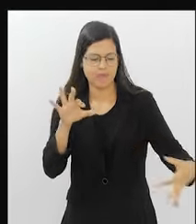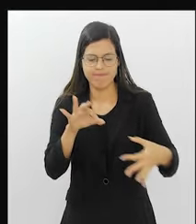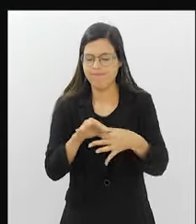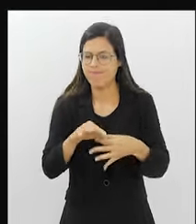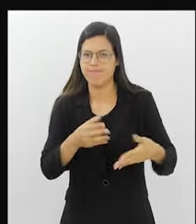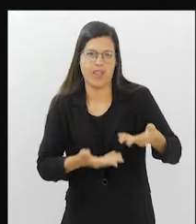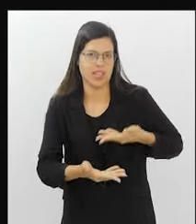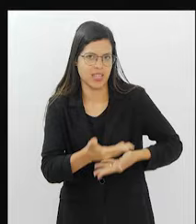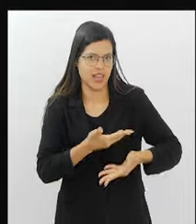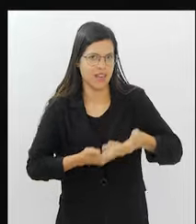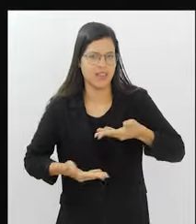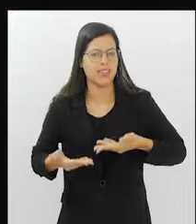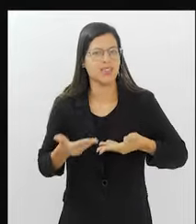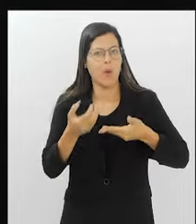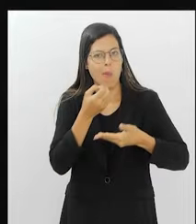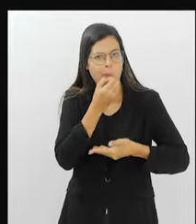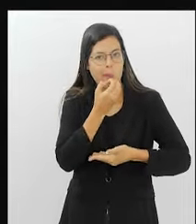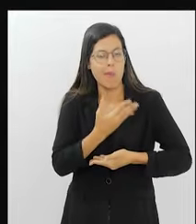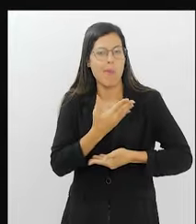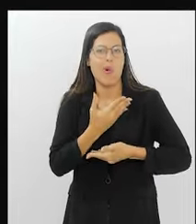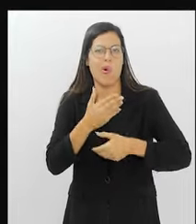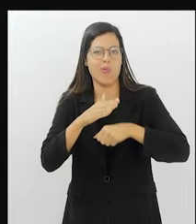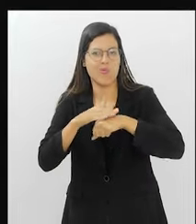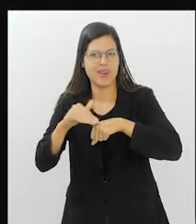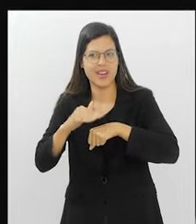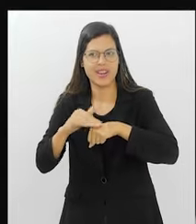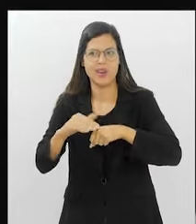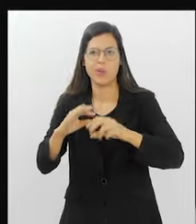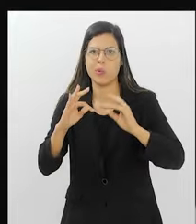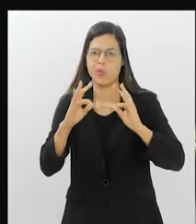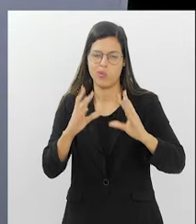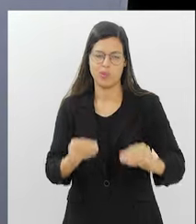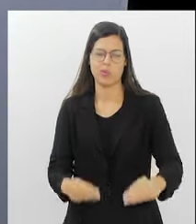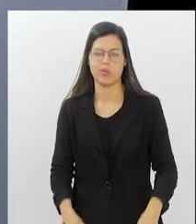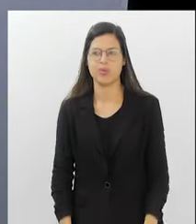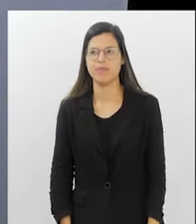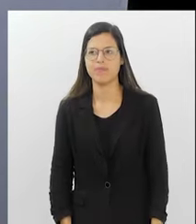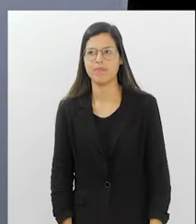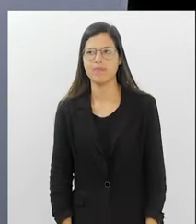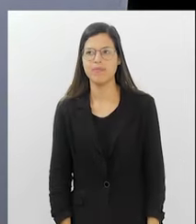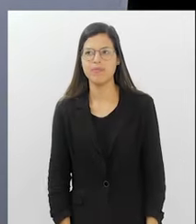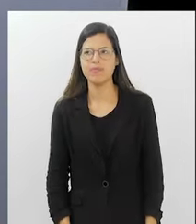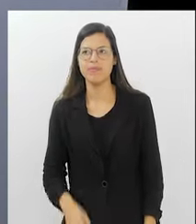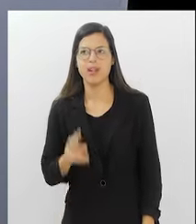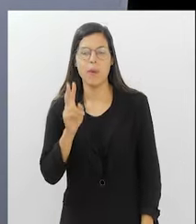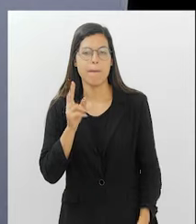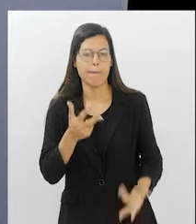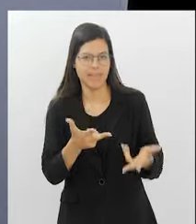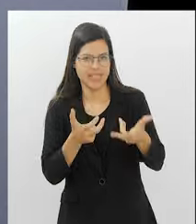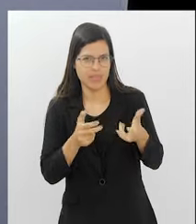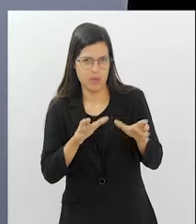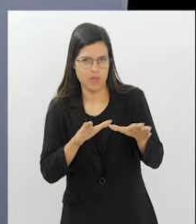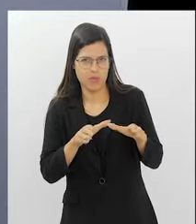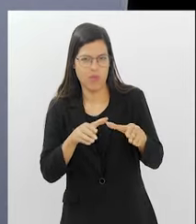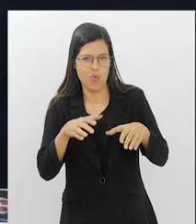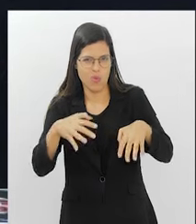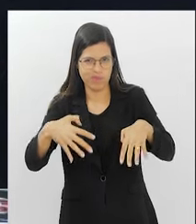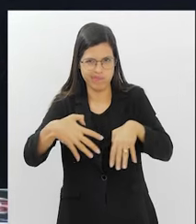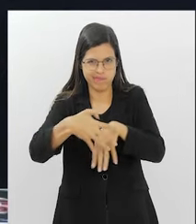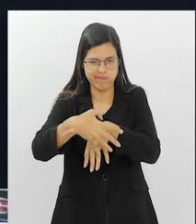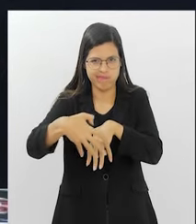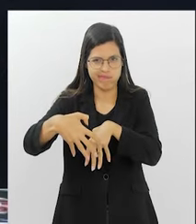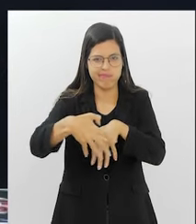essa relação tem que ter sintonia né sintonia e de muito carinho um com outro eu vejo hoje a comissão de frente no no Rio de